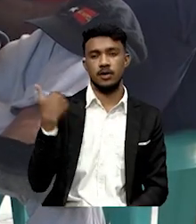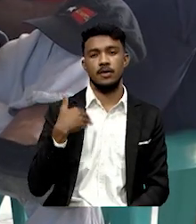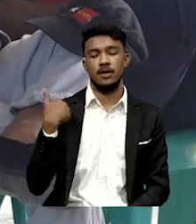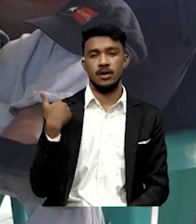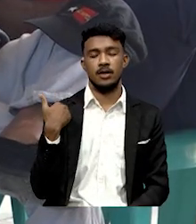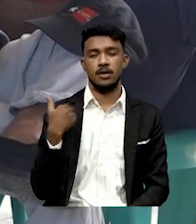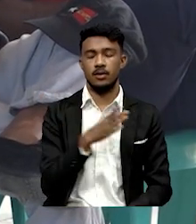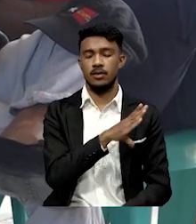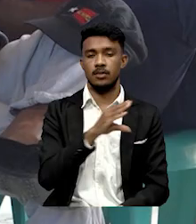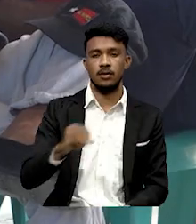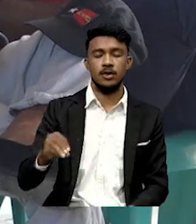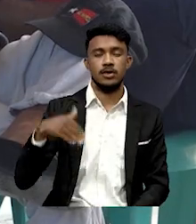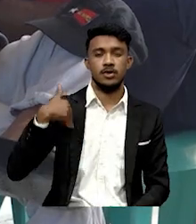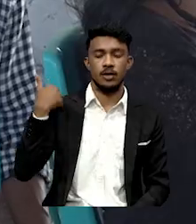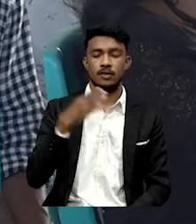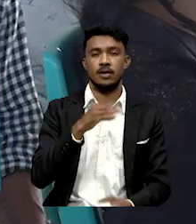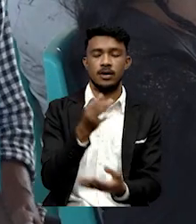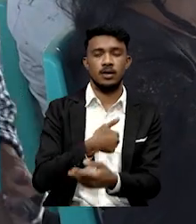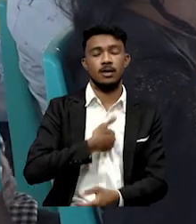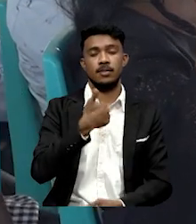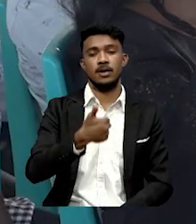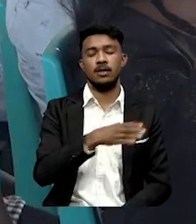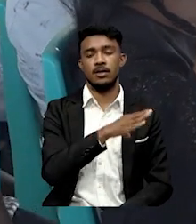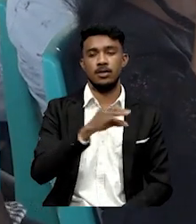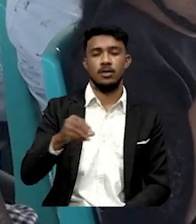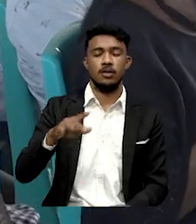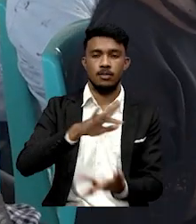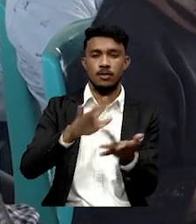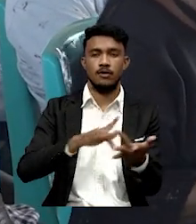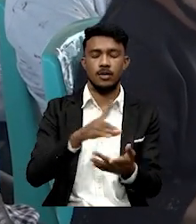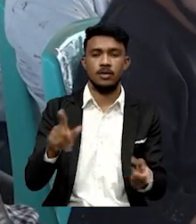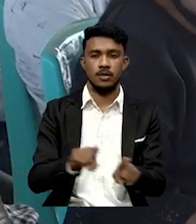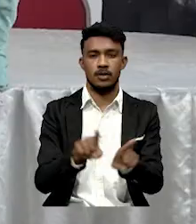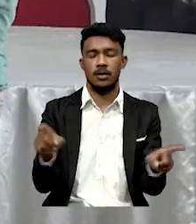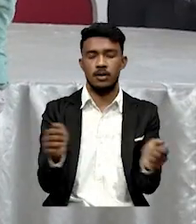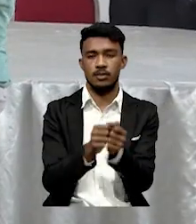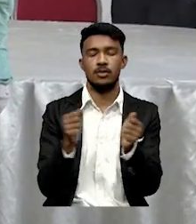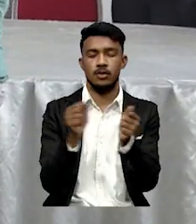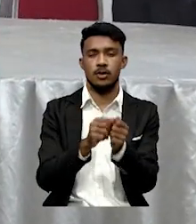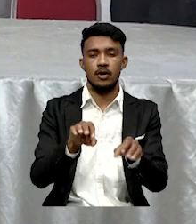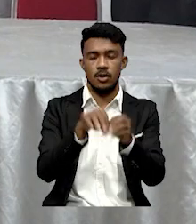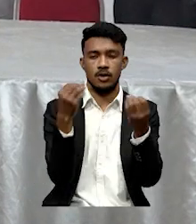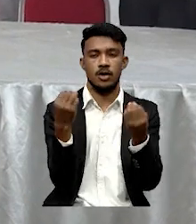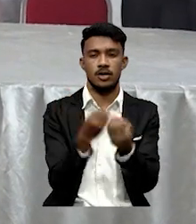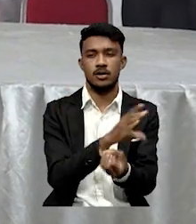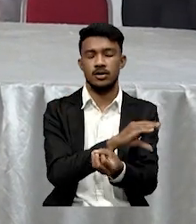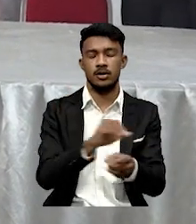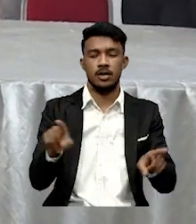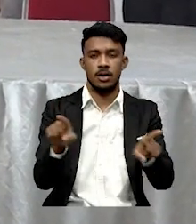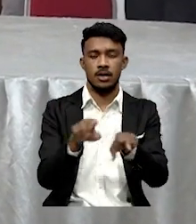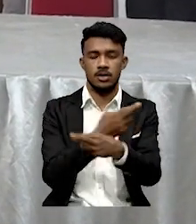Desemprego, Movimento Juventude Independente, no Movimento Diferente, Ramuto com Organização Resistência,